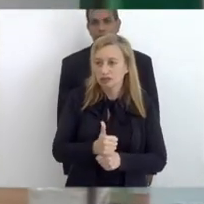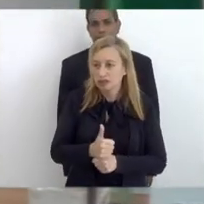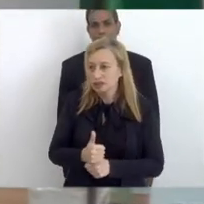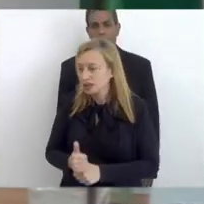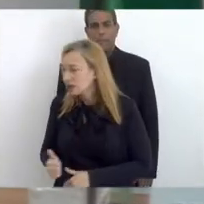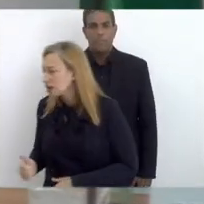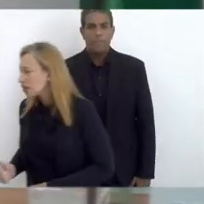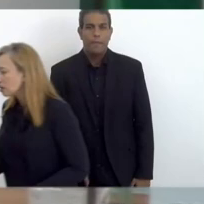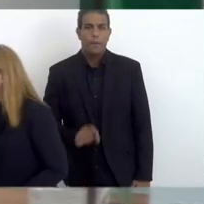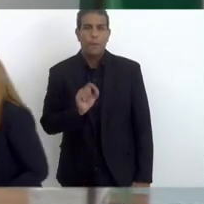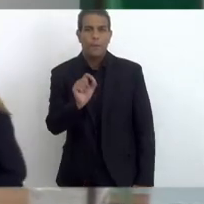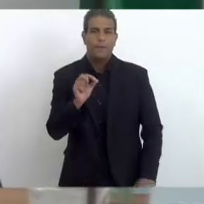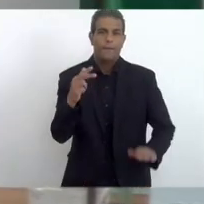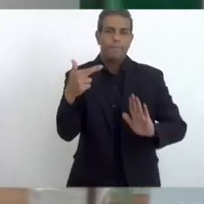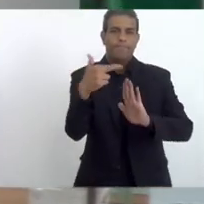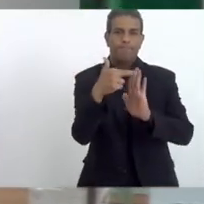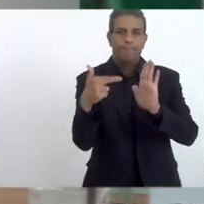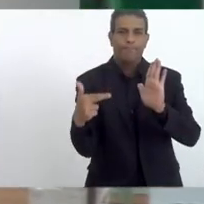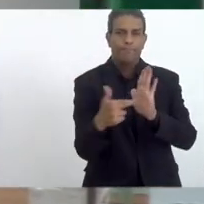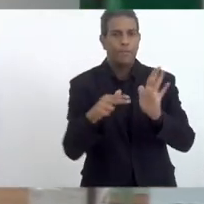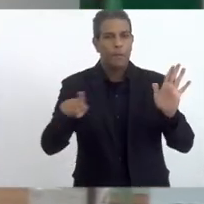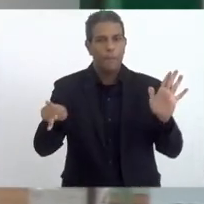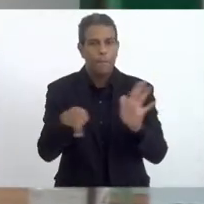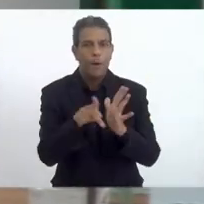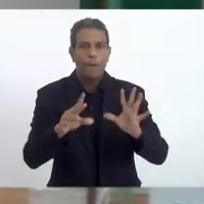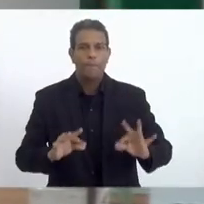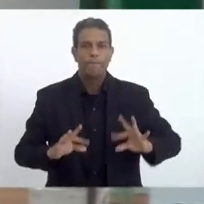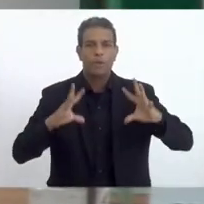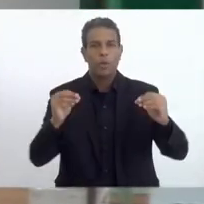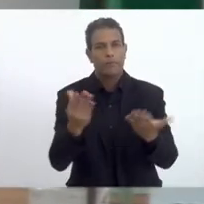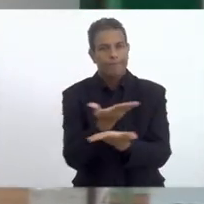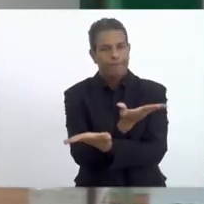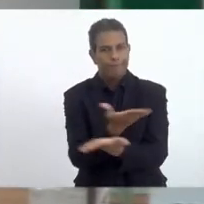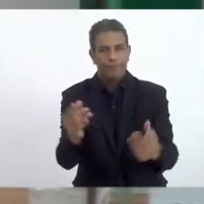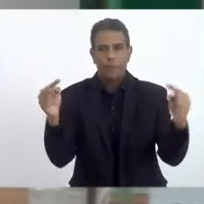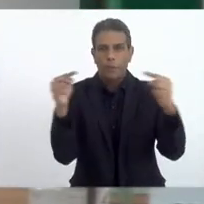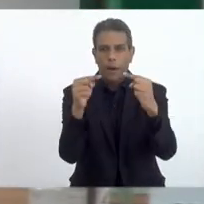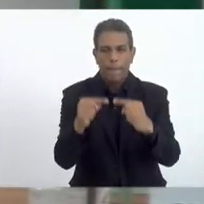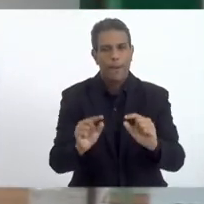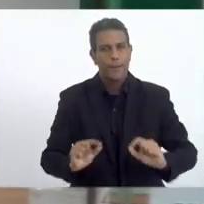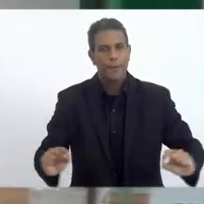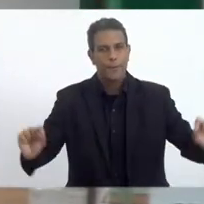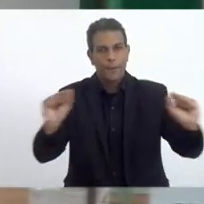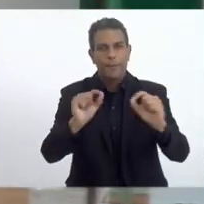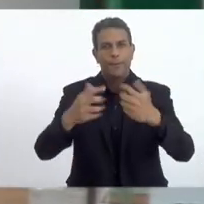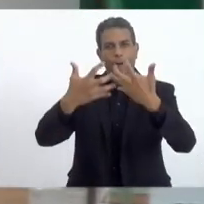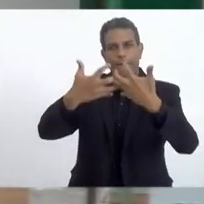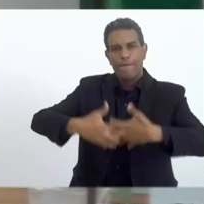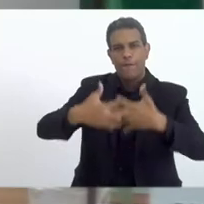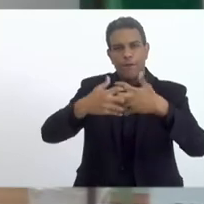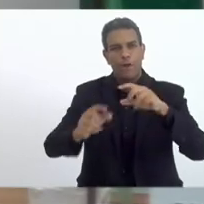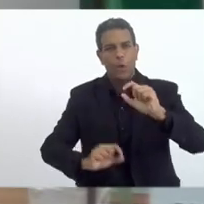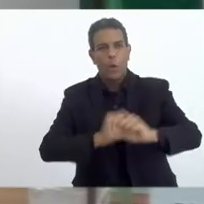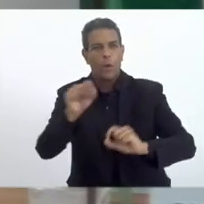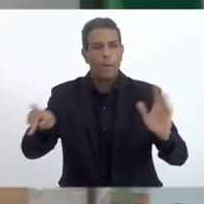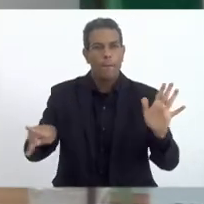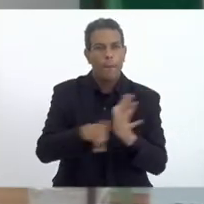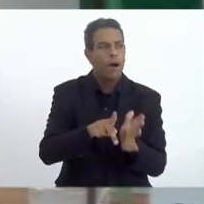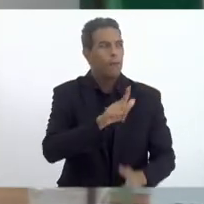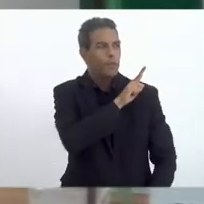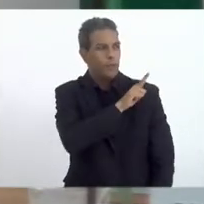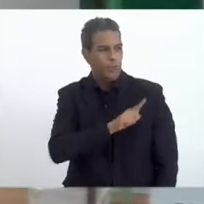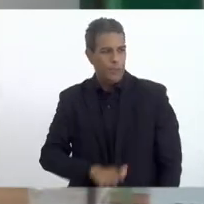que não regulamentou? Porque todos, sem exceção, acham que sua função é de Estado. Se você disser